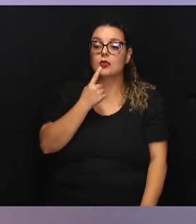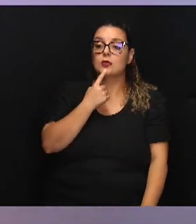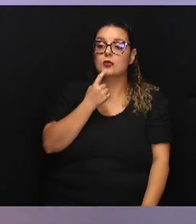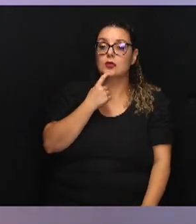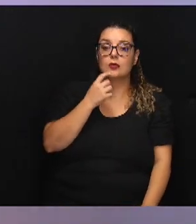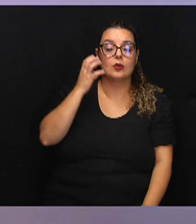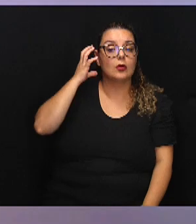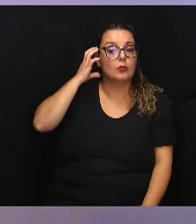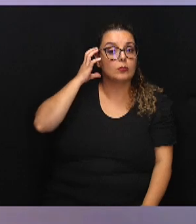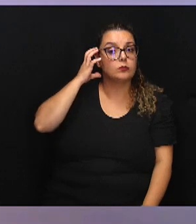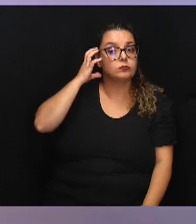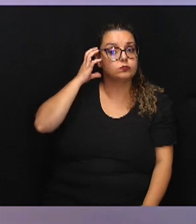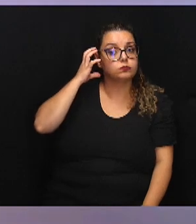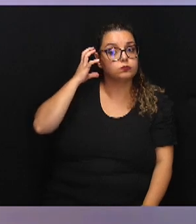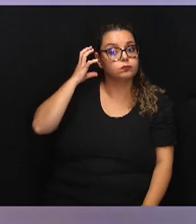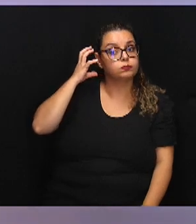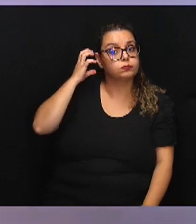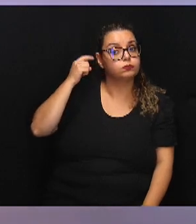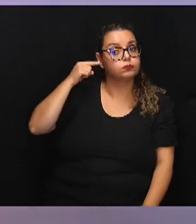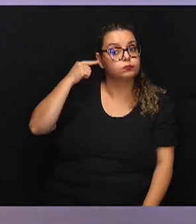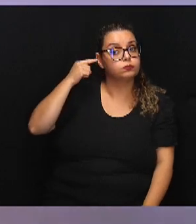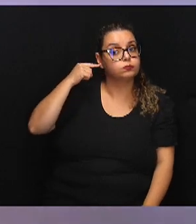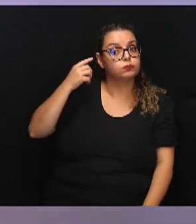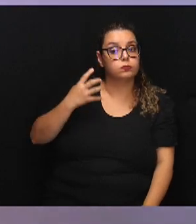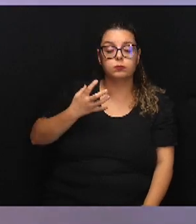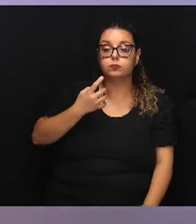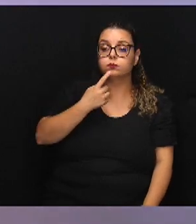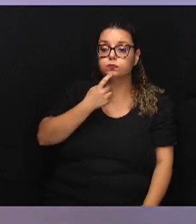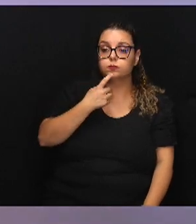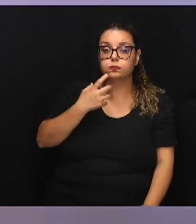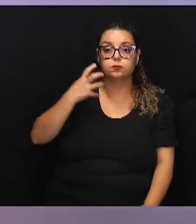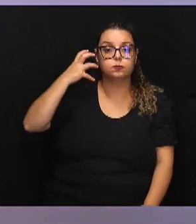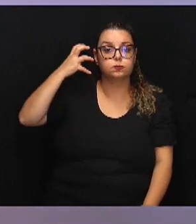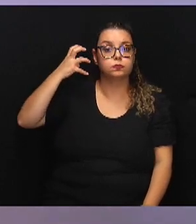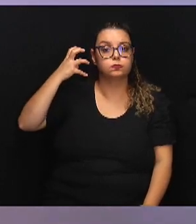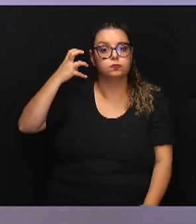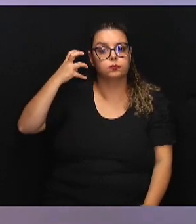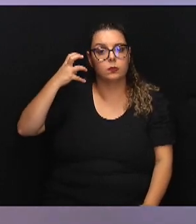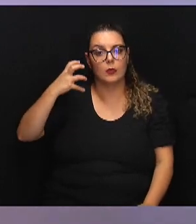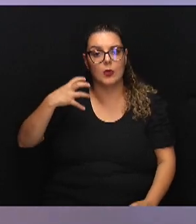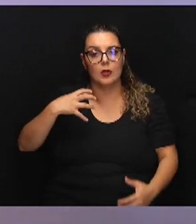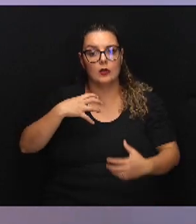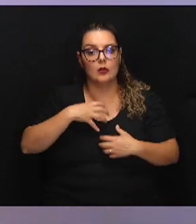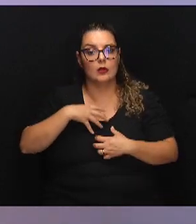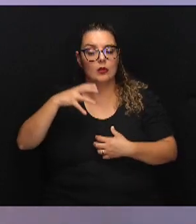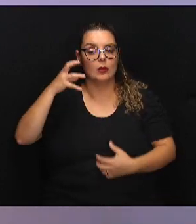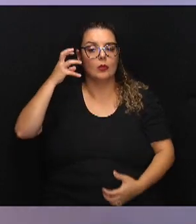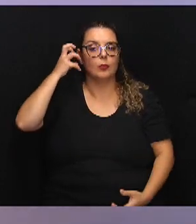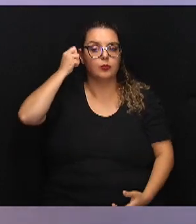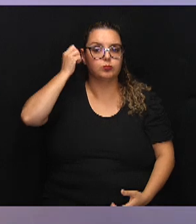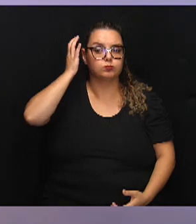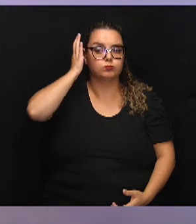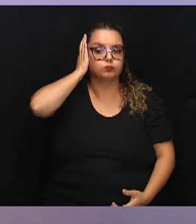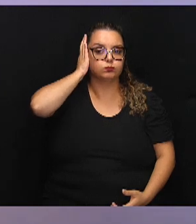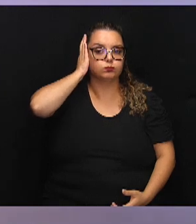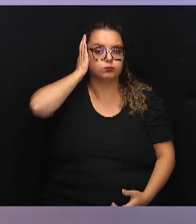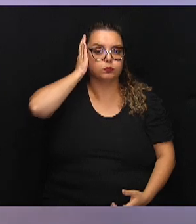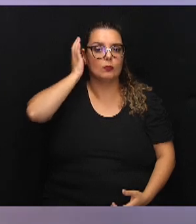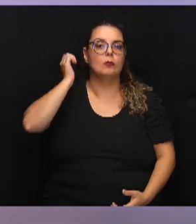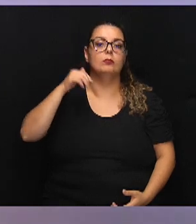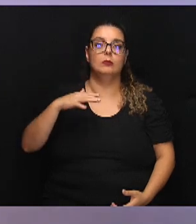a inchar o canal do ouvido, e aí quando ele incha, dá uma sensação de ouvido tampado também, além da